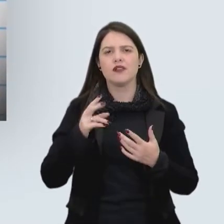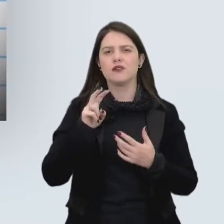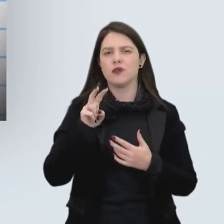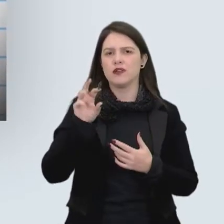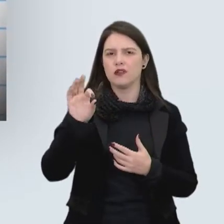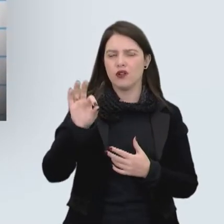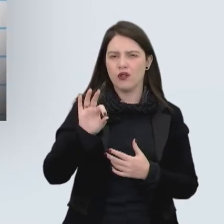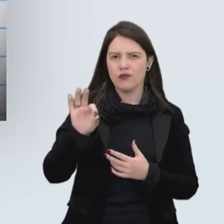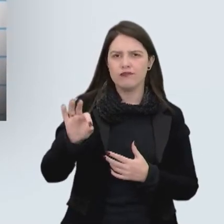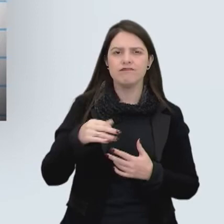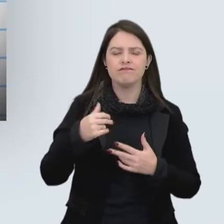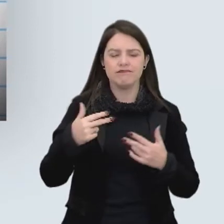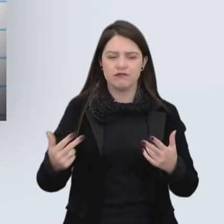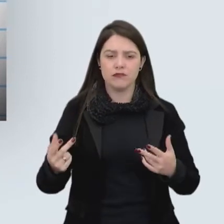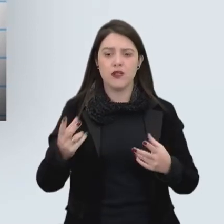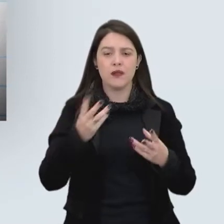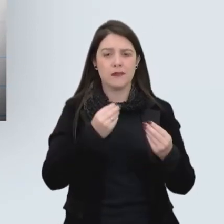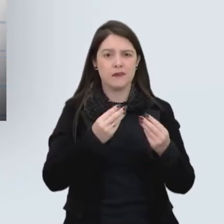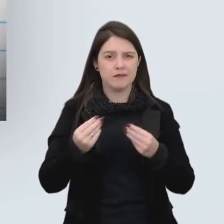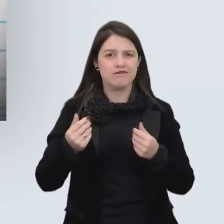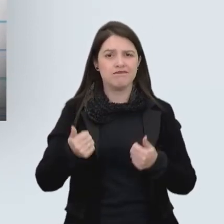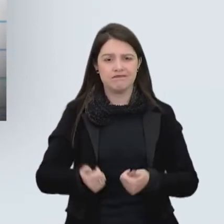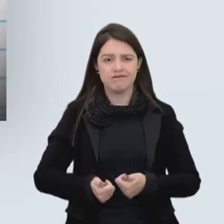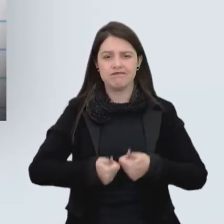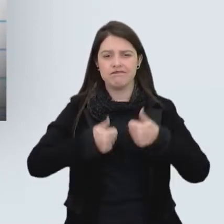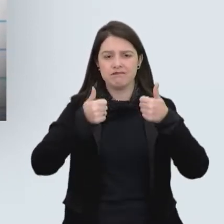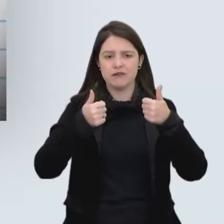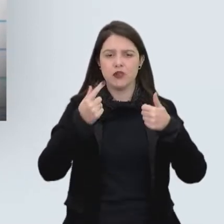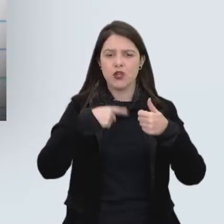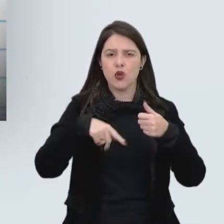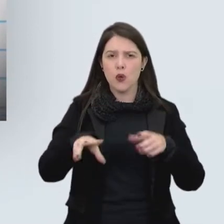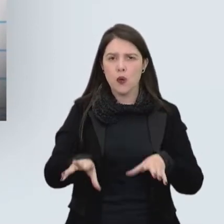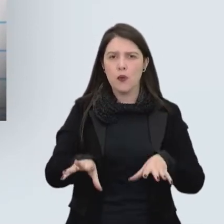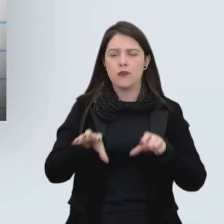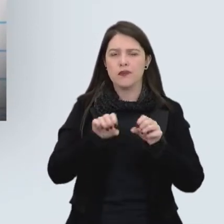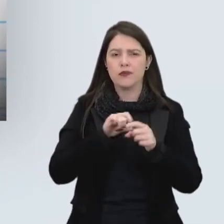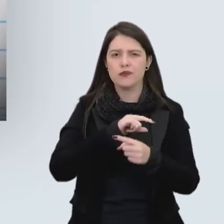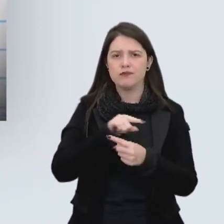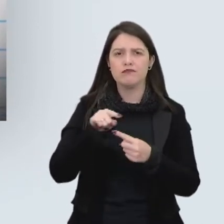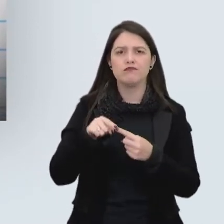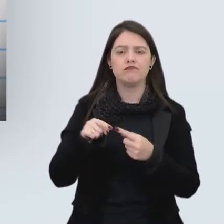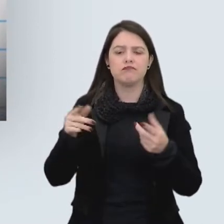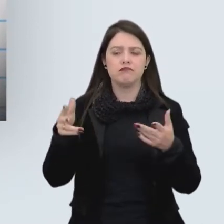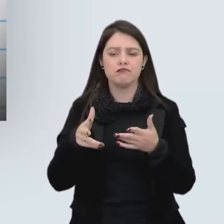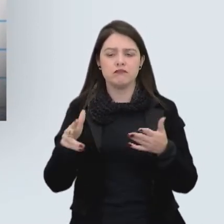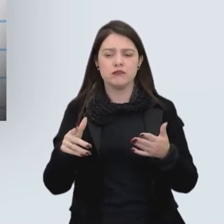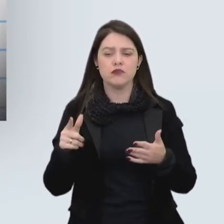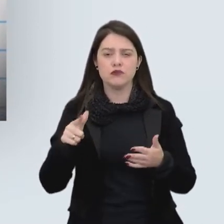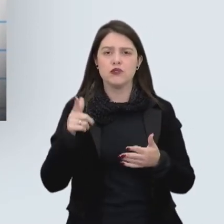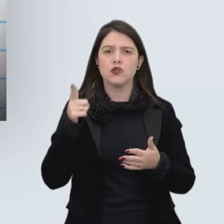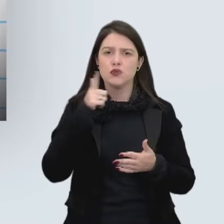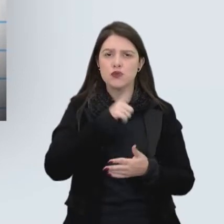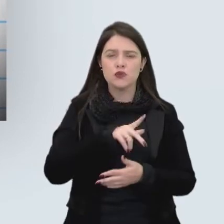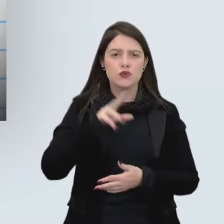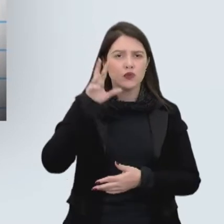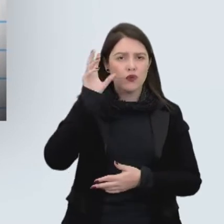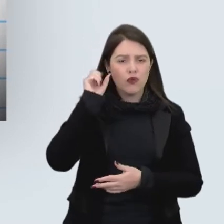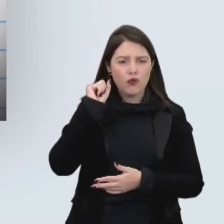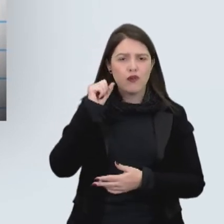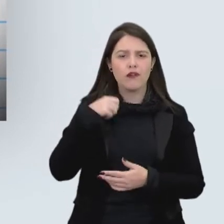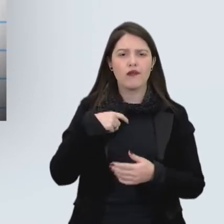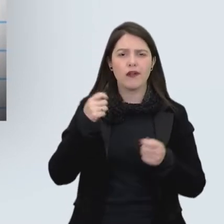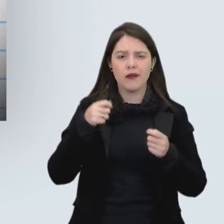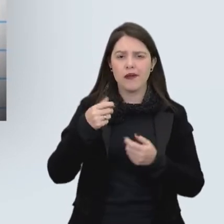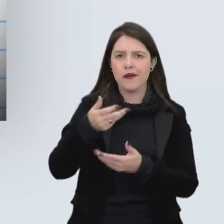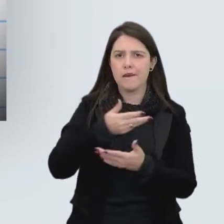no setor agrícola. Para um mundo melhor, busquemos então atingir o objetivo 8. Se você gostou do vídeo, não deixe de curtir e